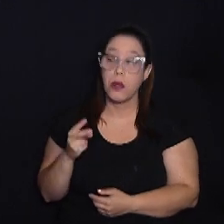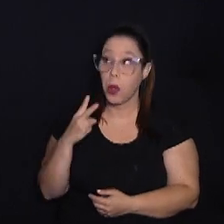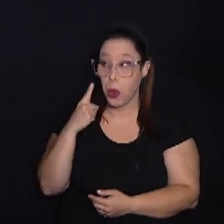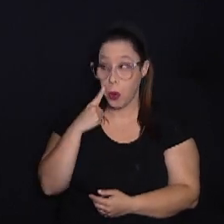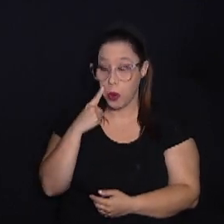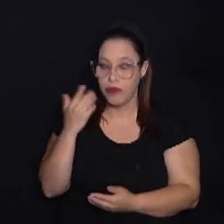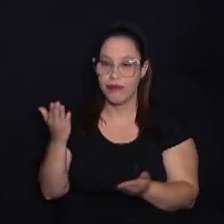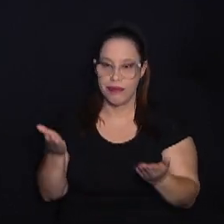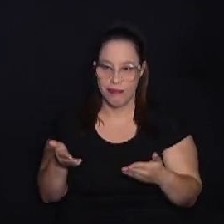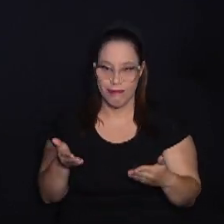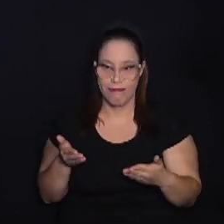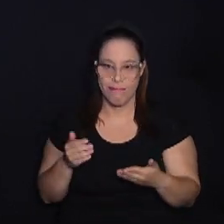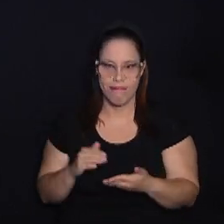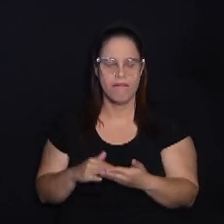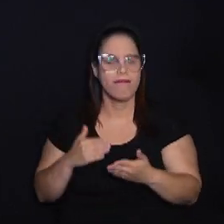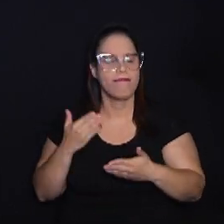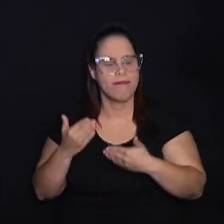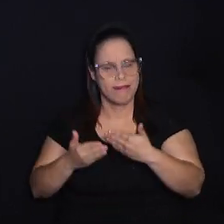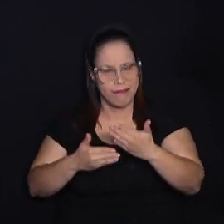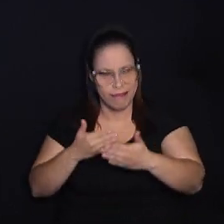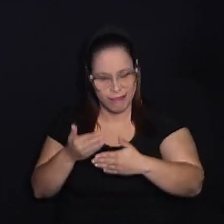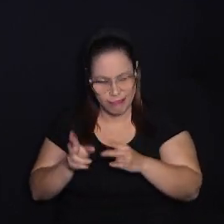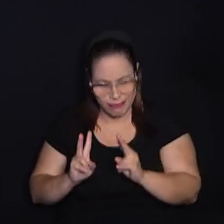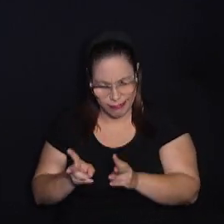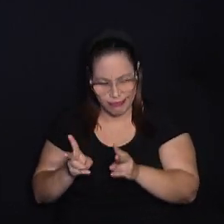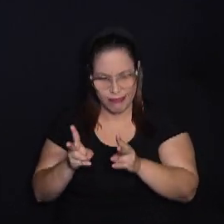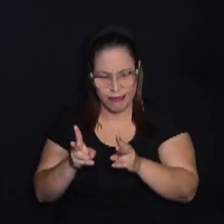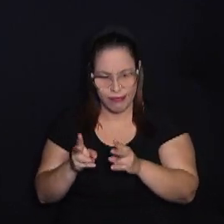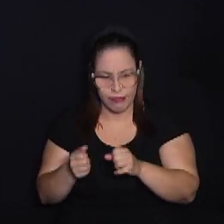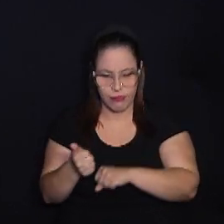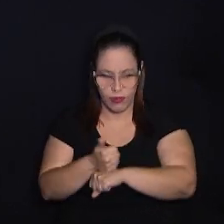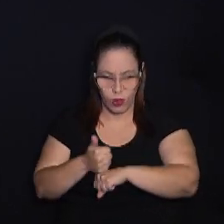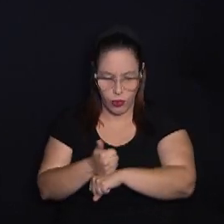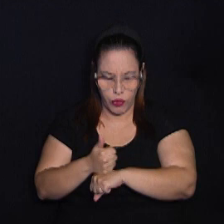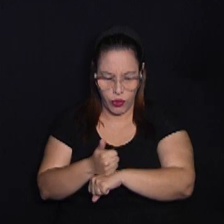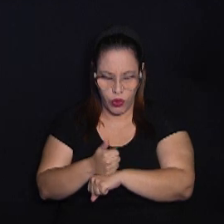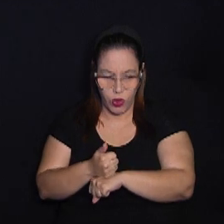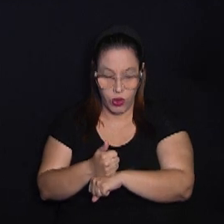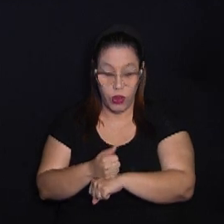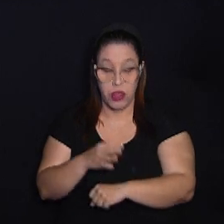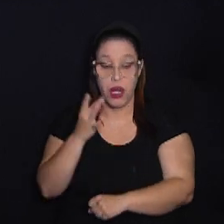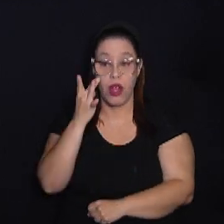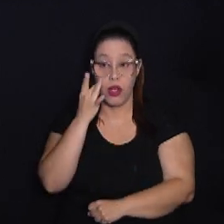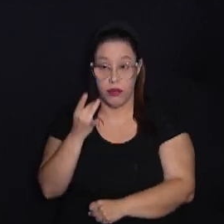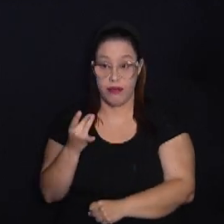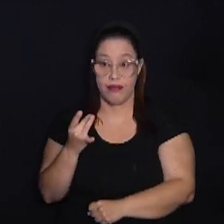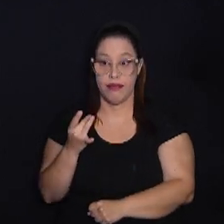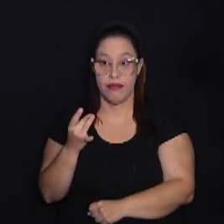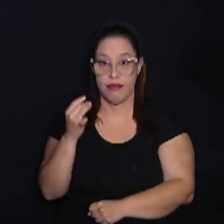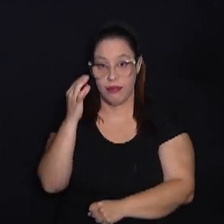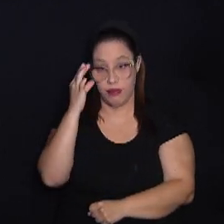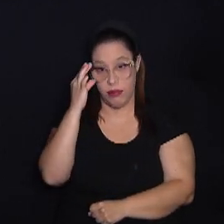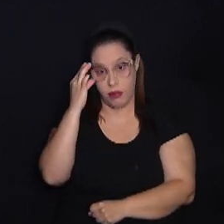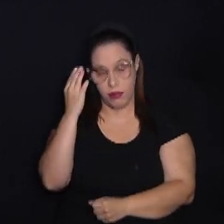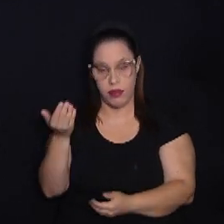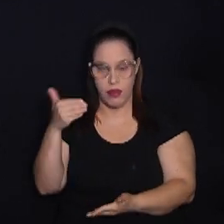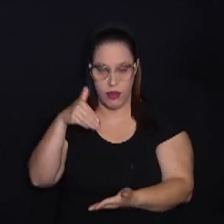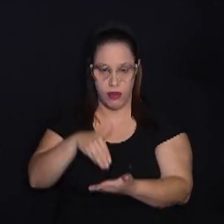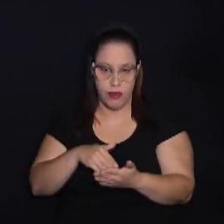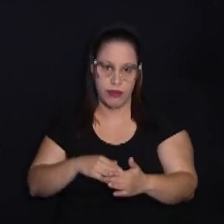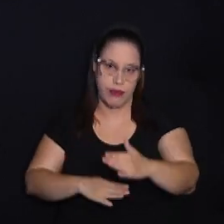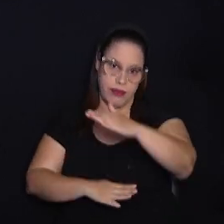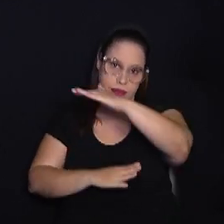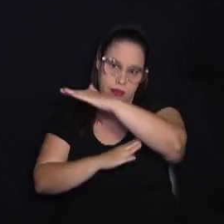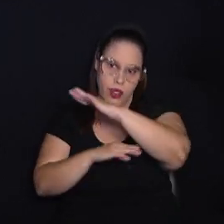que ser constantes para manter todo o profissional atualizado. Então, na verdade, a Câmara vem hoje aqui homenagear toda